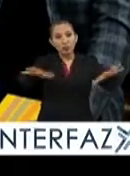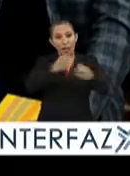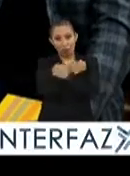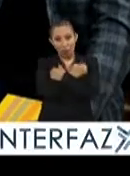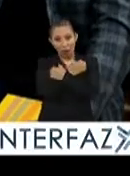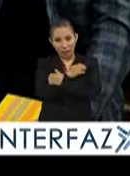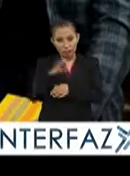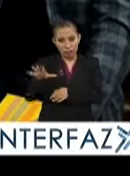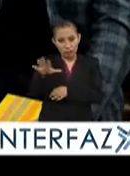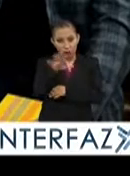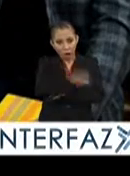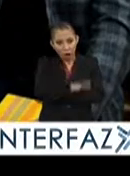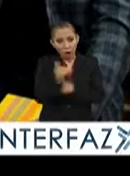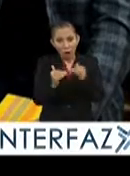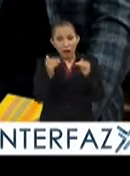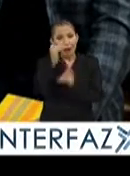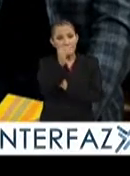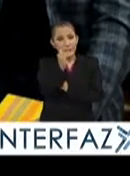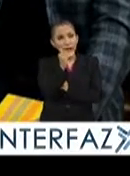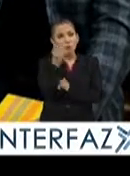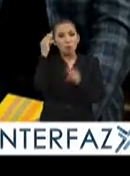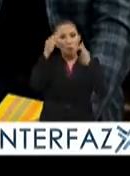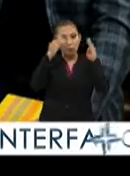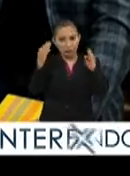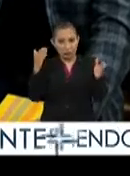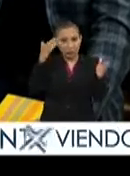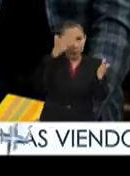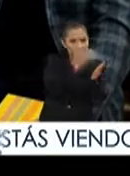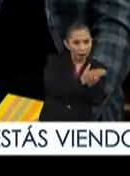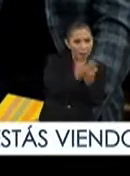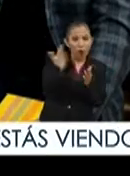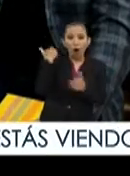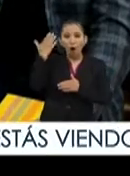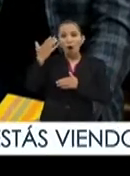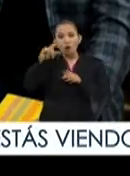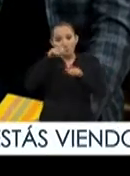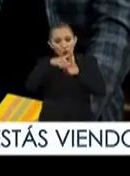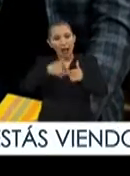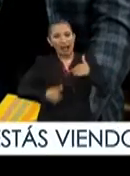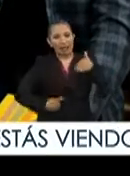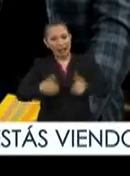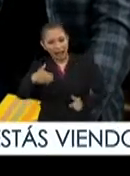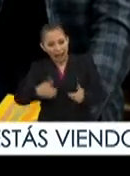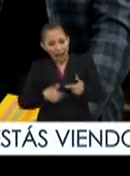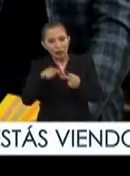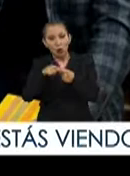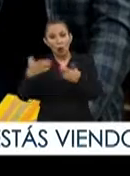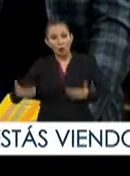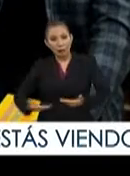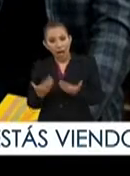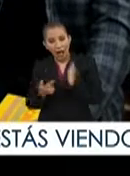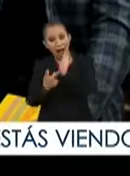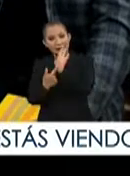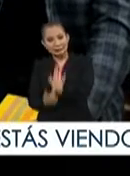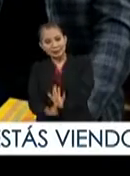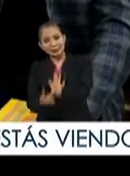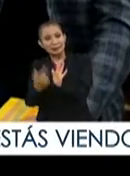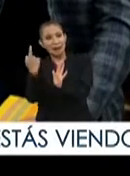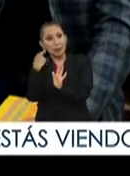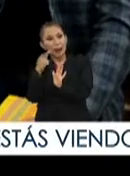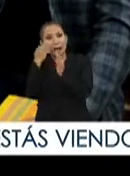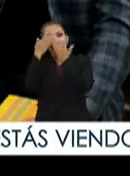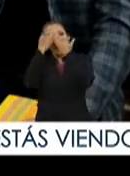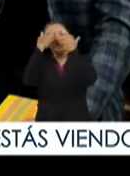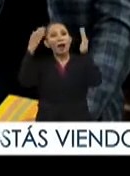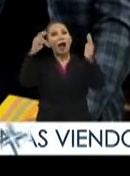educação, que levar um estudante para um museu, para um espetáculo de teatro, um espetáculo de dança, faz com que ele amplie